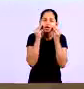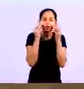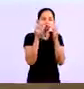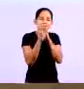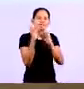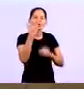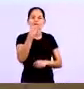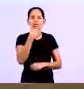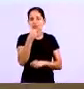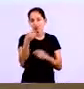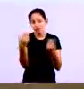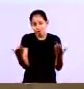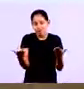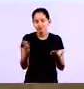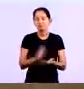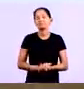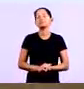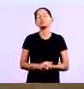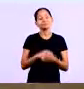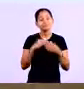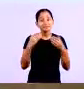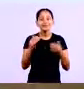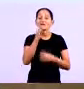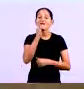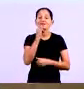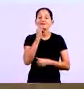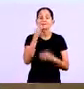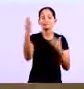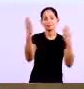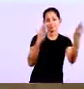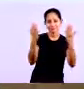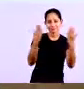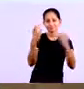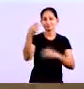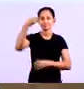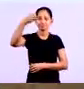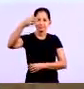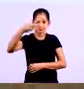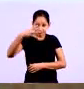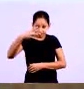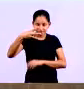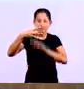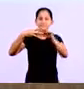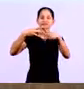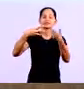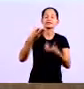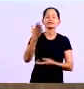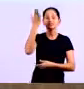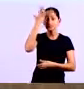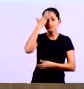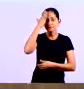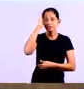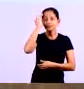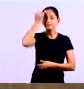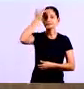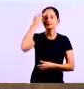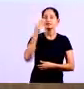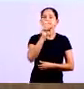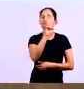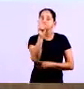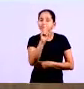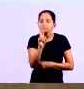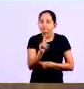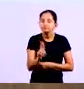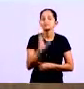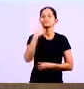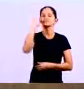estudou. Bom, aí tá um exemplo da gente falando sobre esses três itens, sobre esses 3 termos e de uma